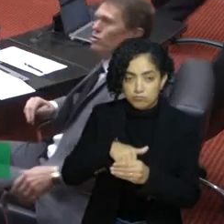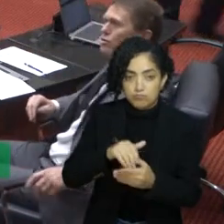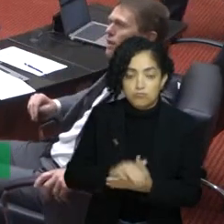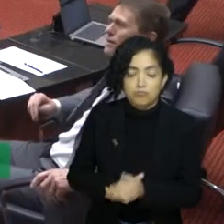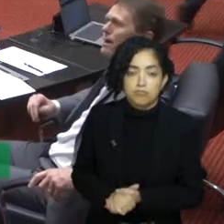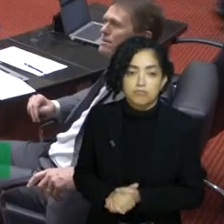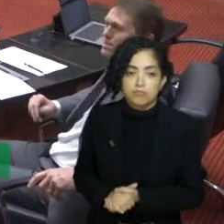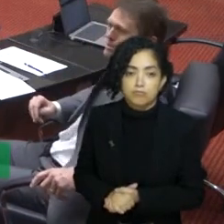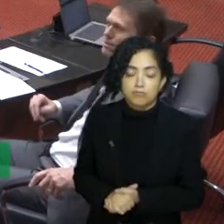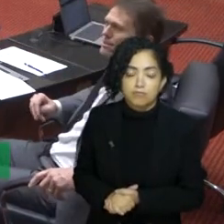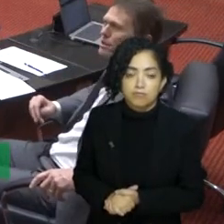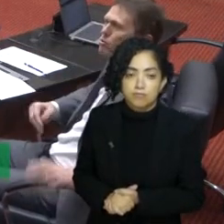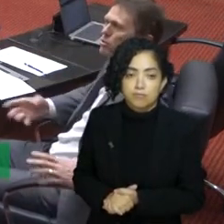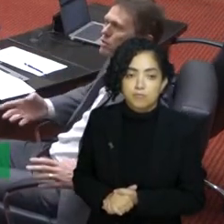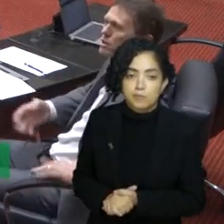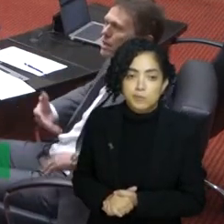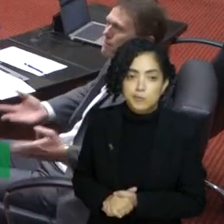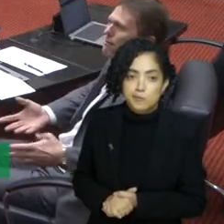exercer seu direito de voto.